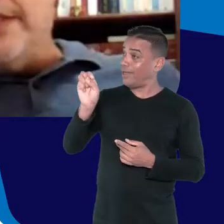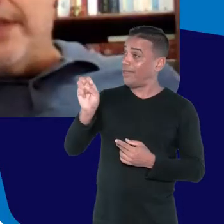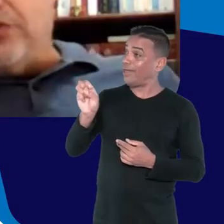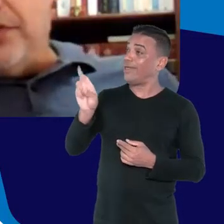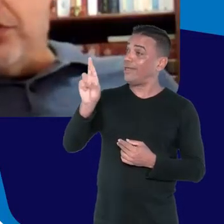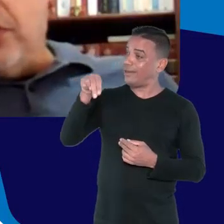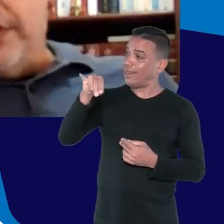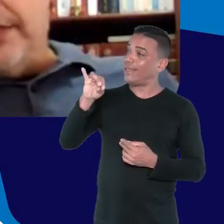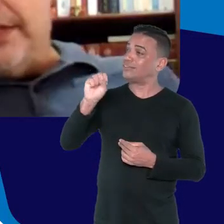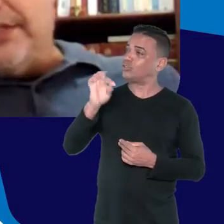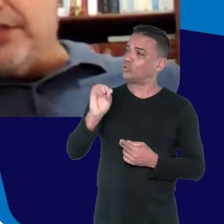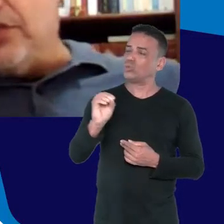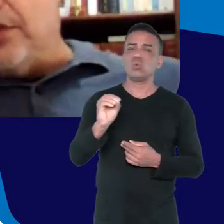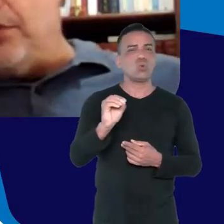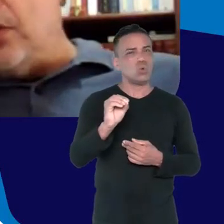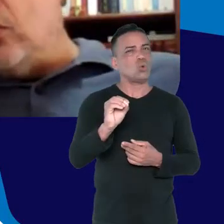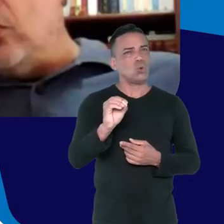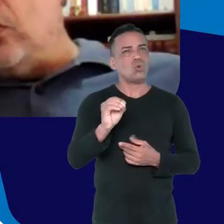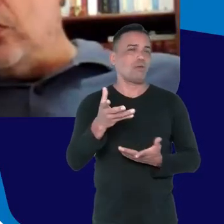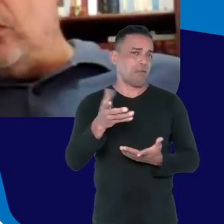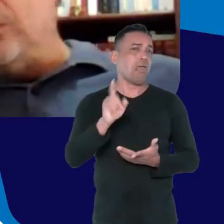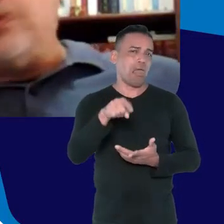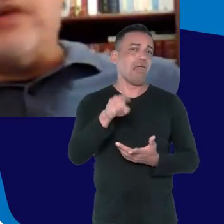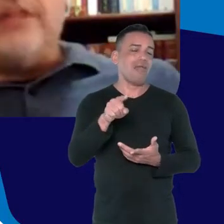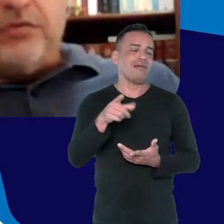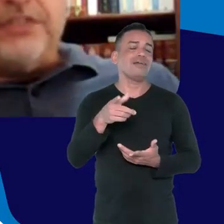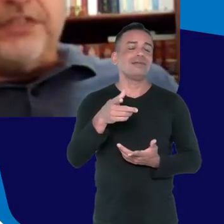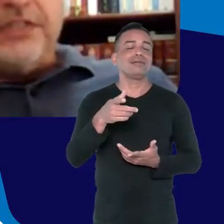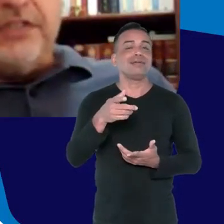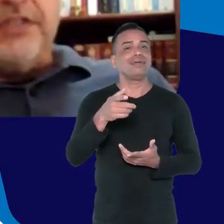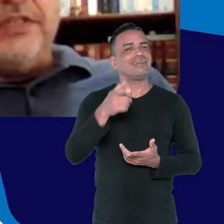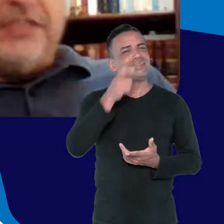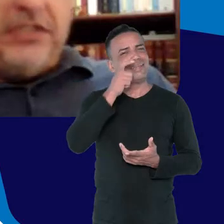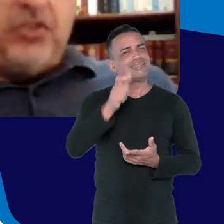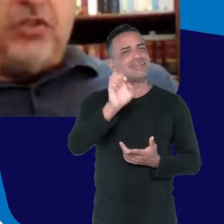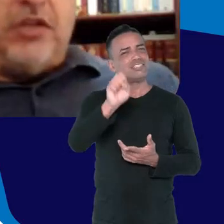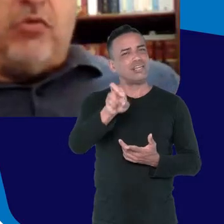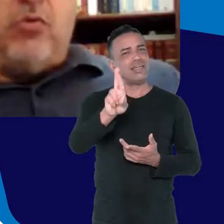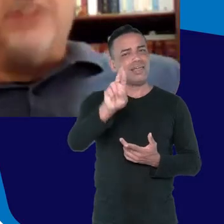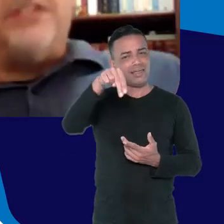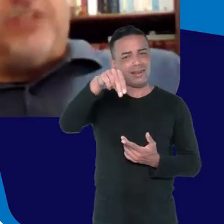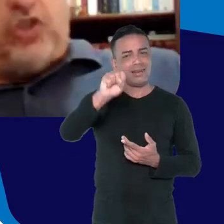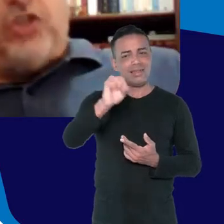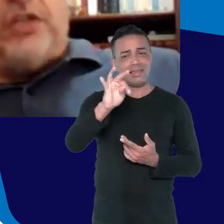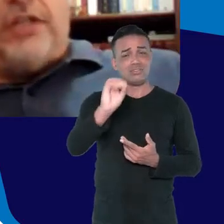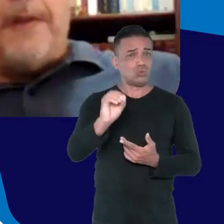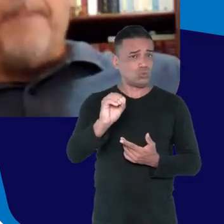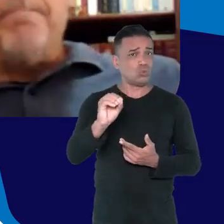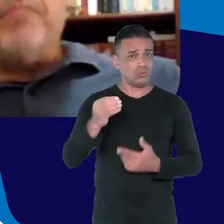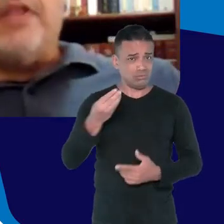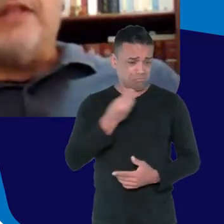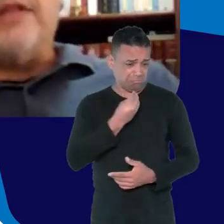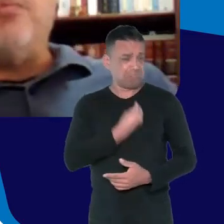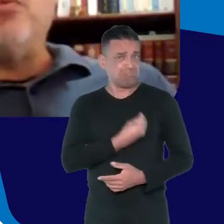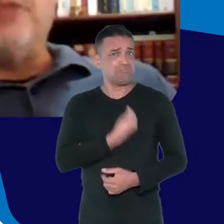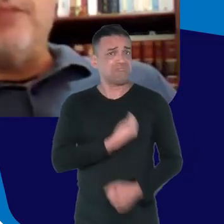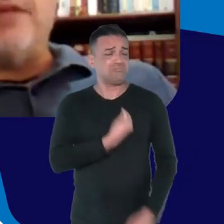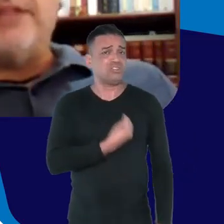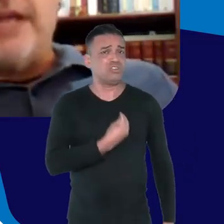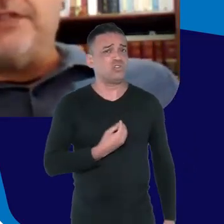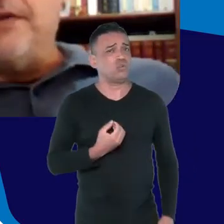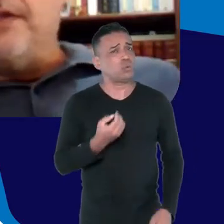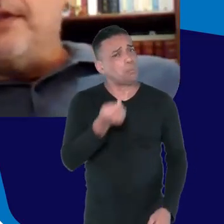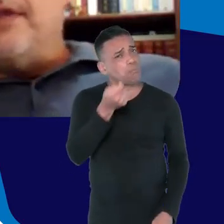seu Ernesto é uma história interessante, Gabriel. O seu Ernesto existe, né? Ou existia, né? Até há pouco